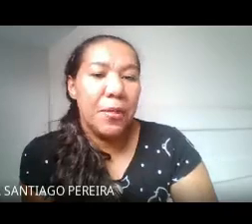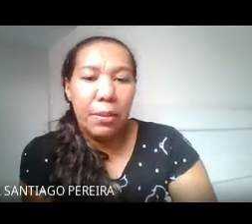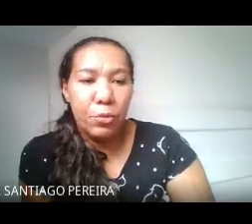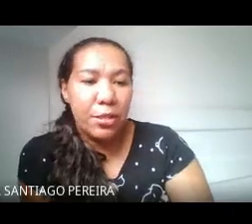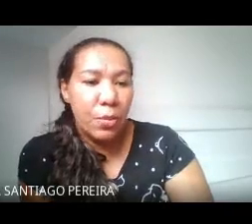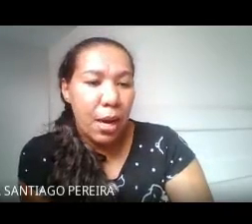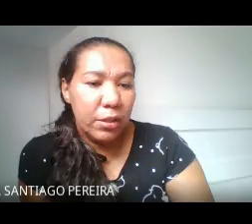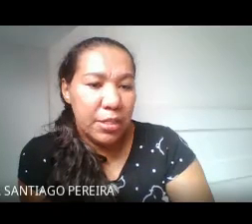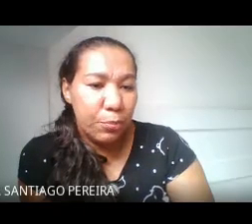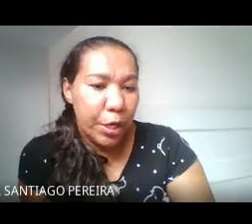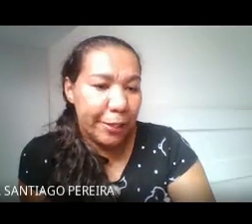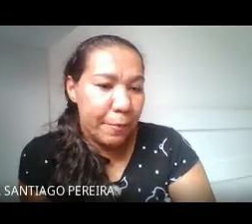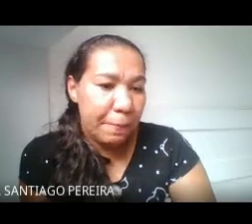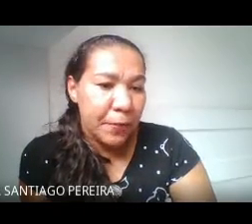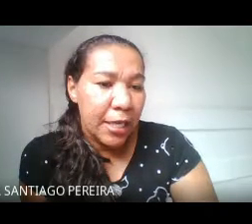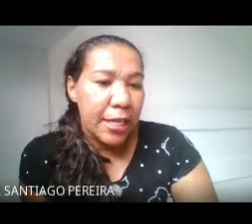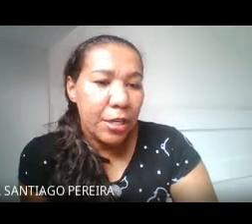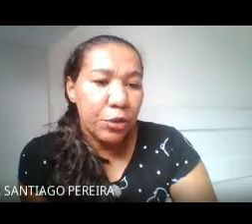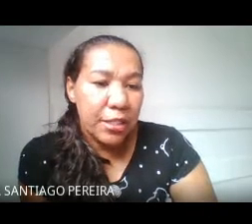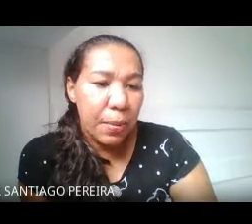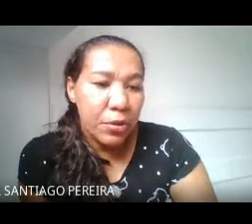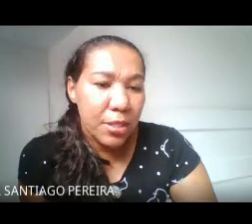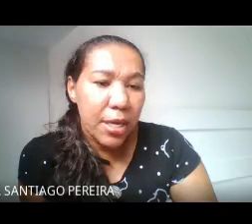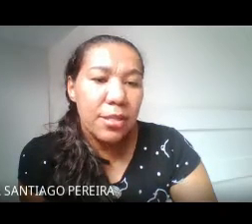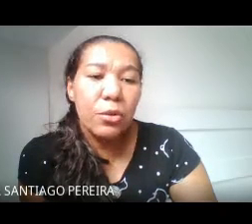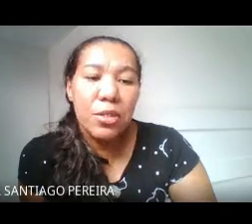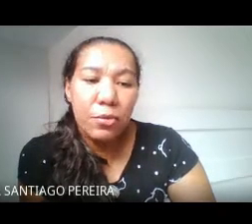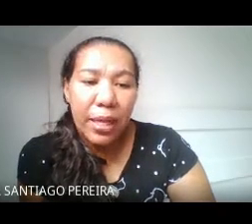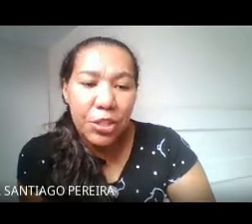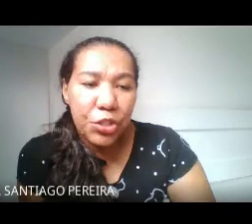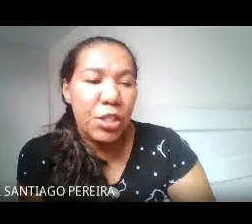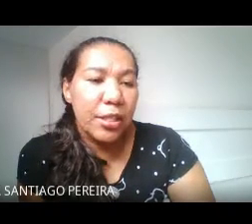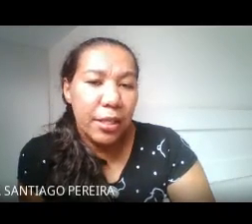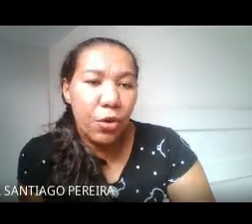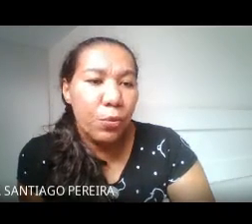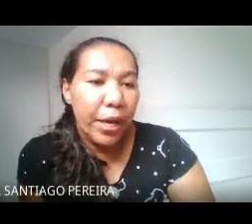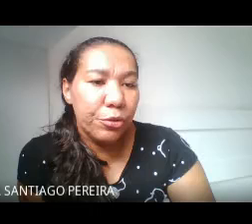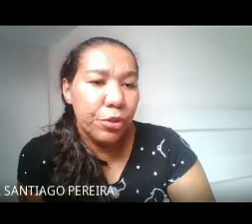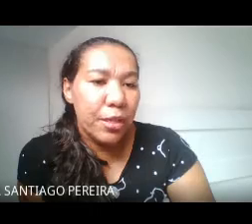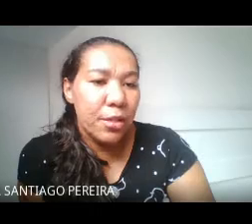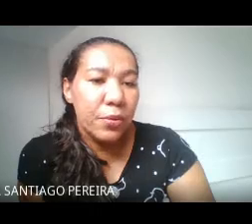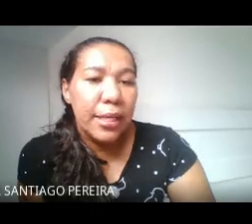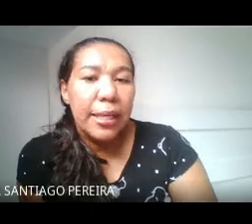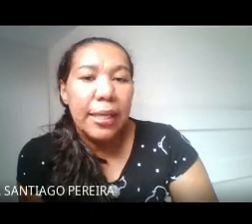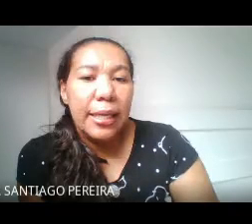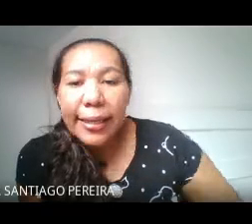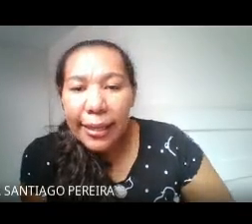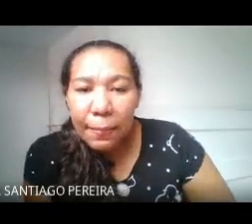sexta-feira. Temos mais uma aula e vai ser por aqui também. E aí eu vou trazer para vocês, inclusive, uma listinha, né, de como é tudo